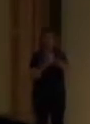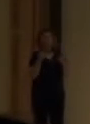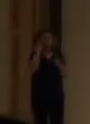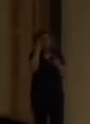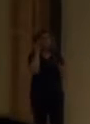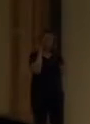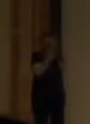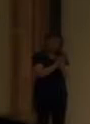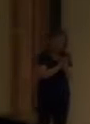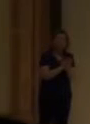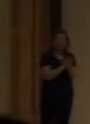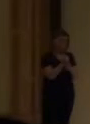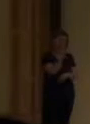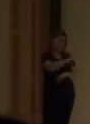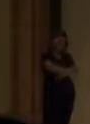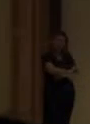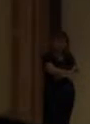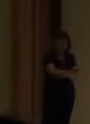se podia tolerar a escravatura.